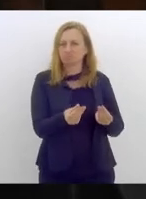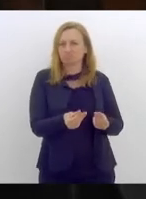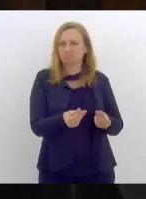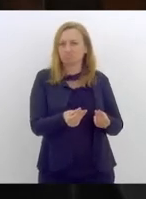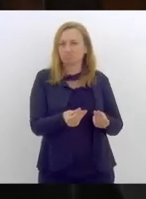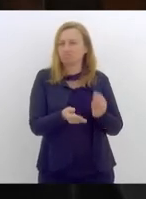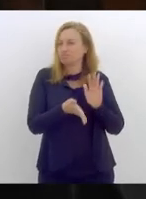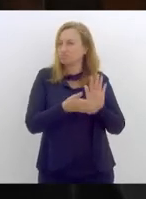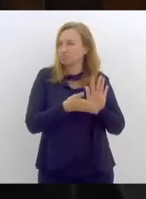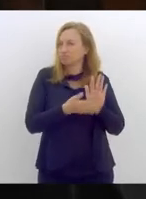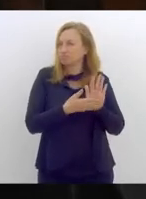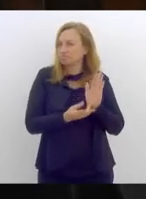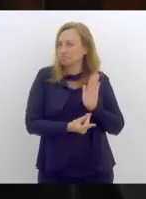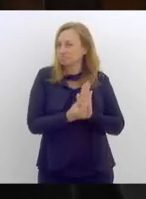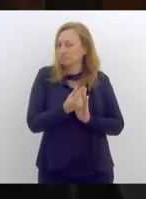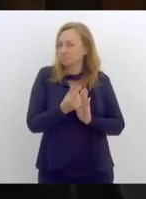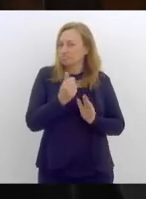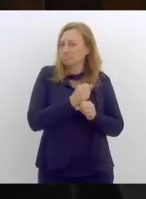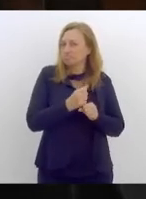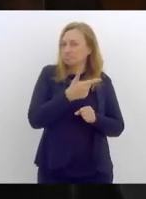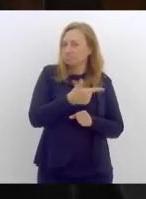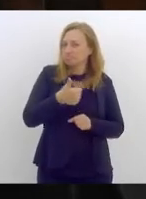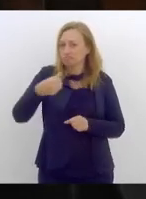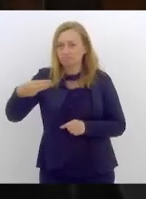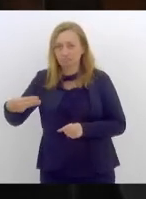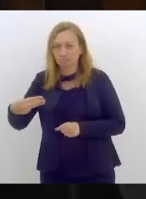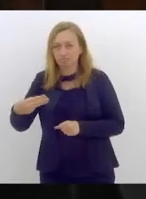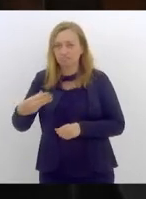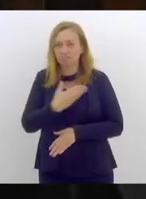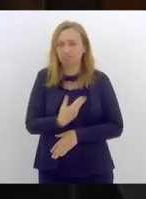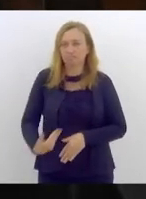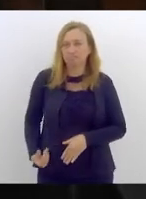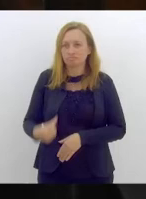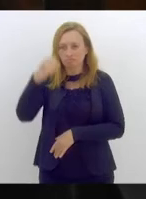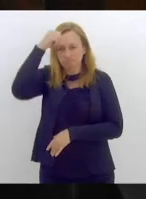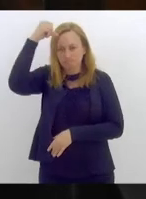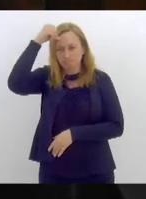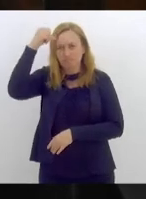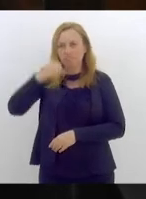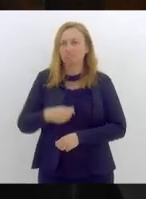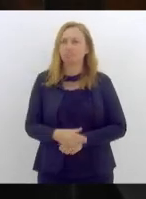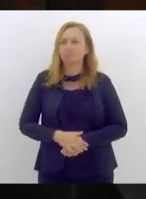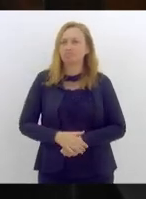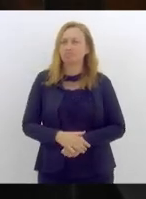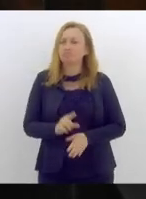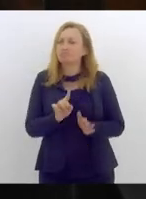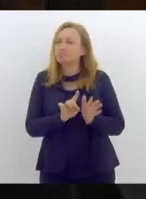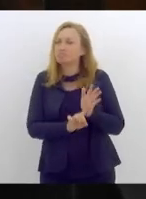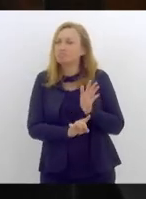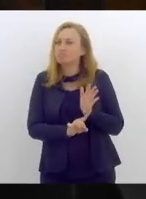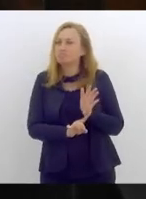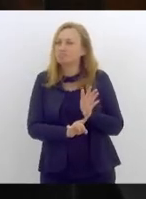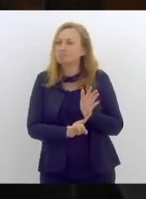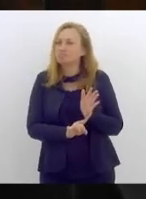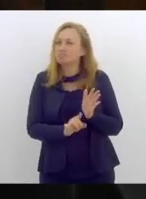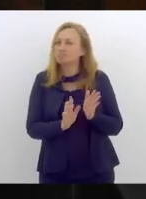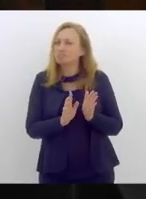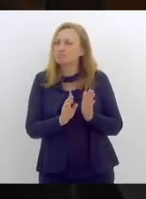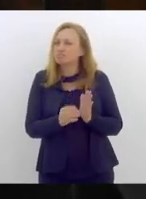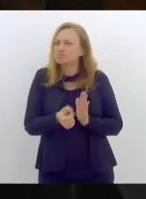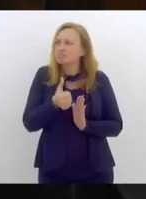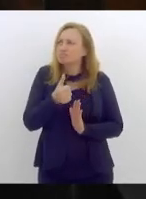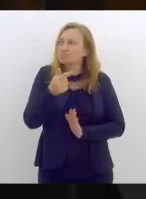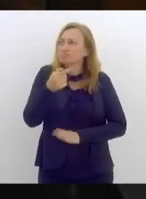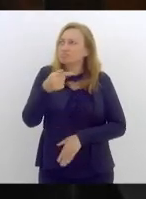é na proposta orçamentária para 2023 apresentada pelo Governador Cláudio Castro eu destacaria uma redução na ordem de